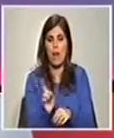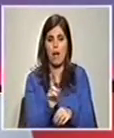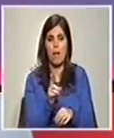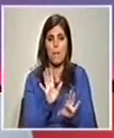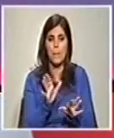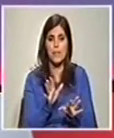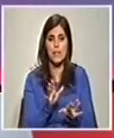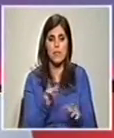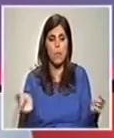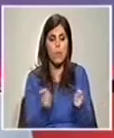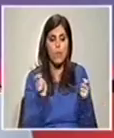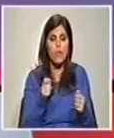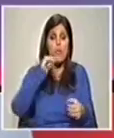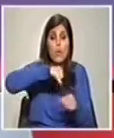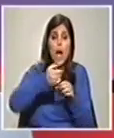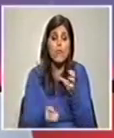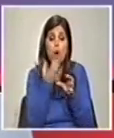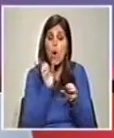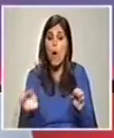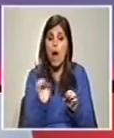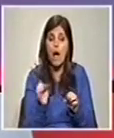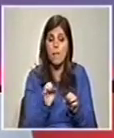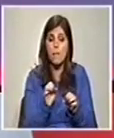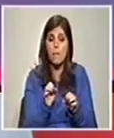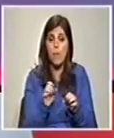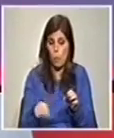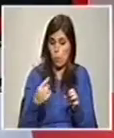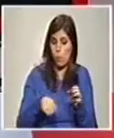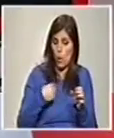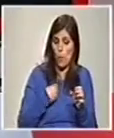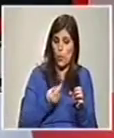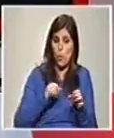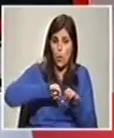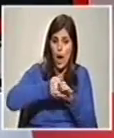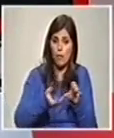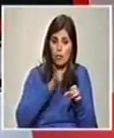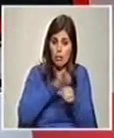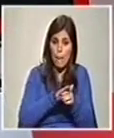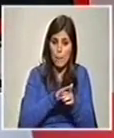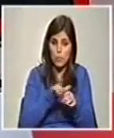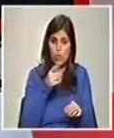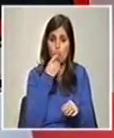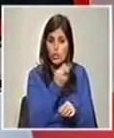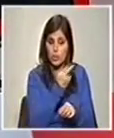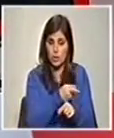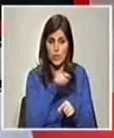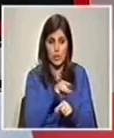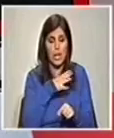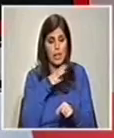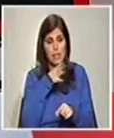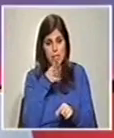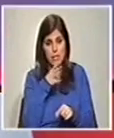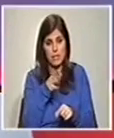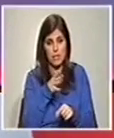que o buraco não exista. Temos que promover que o buraco se autotape. E isto quer dizer que, de um lado e do outro, quer